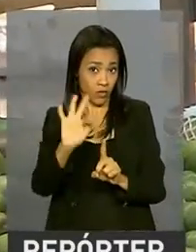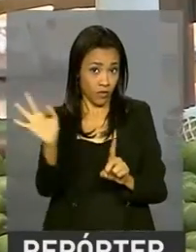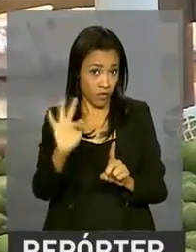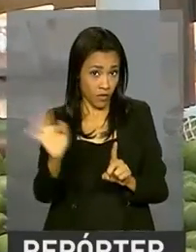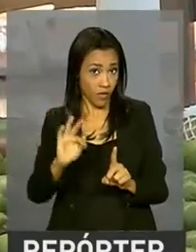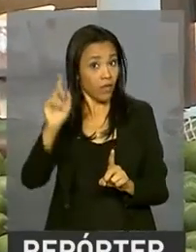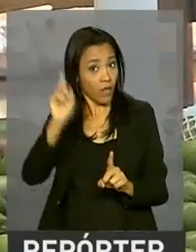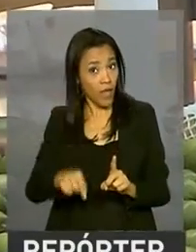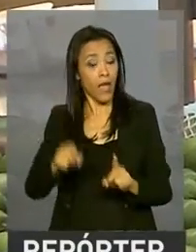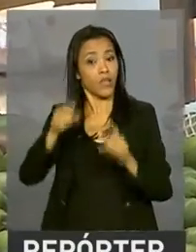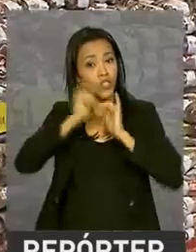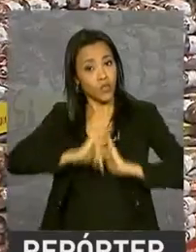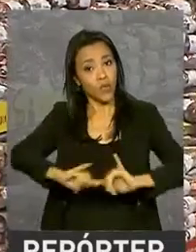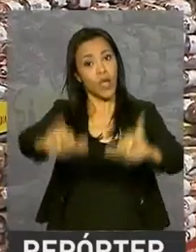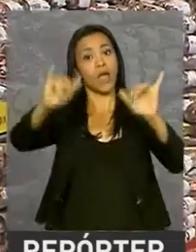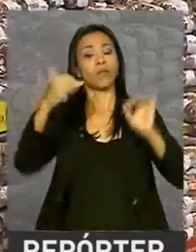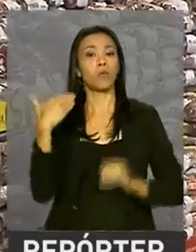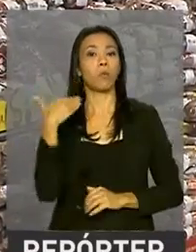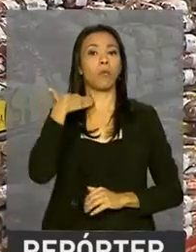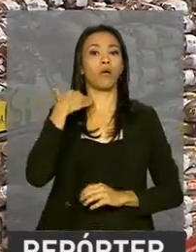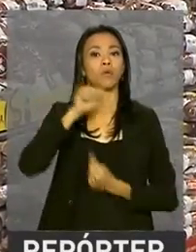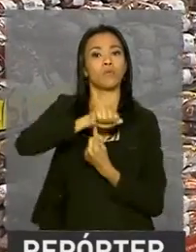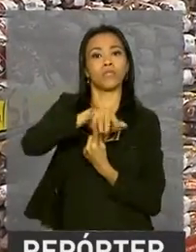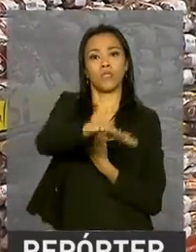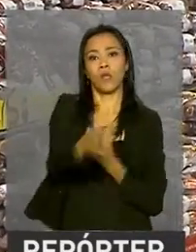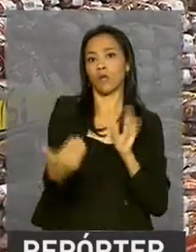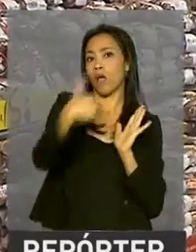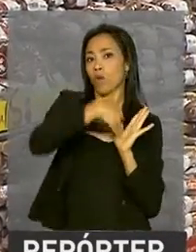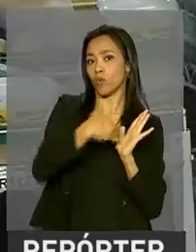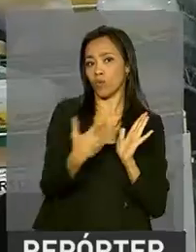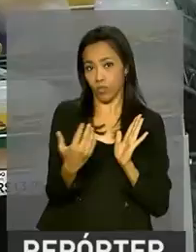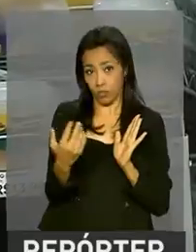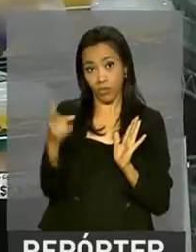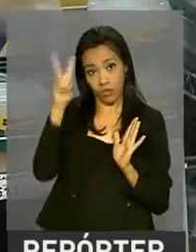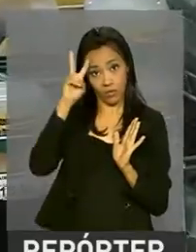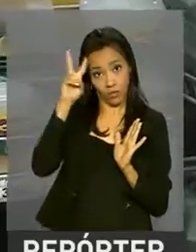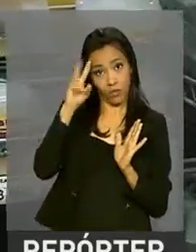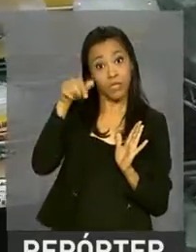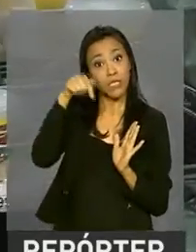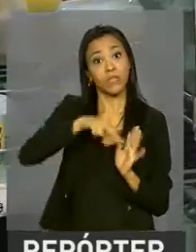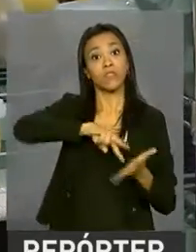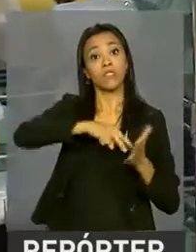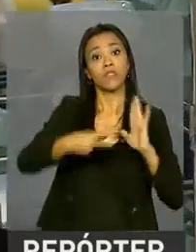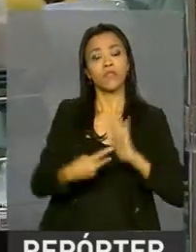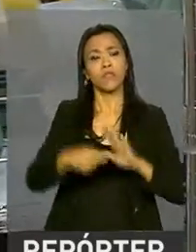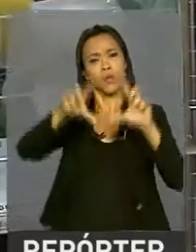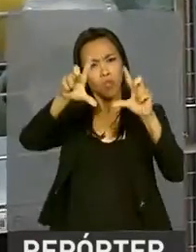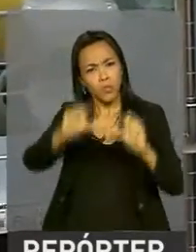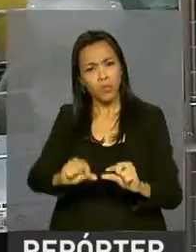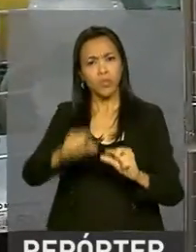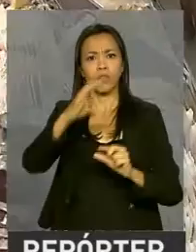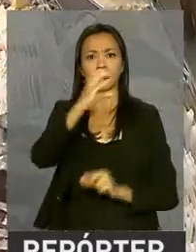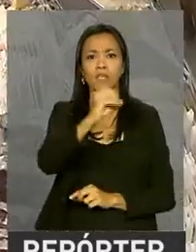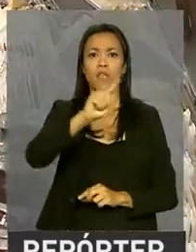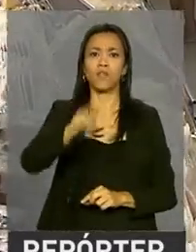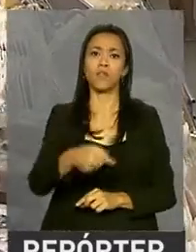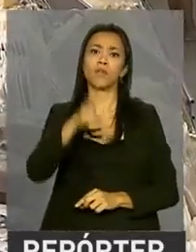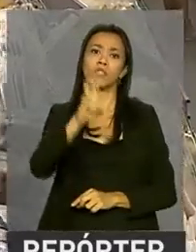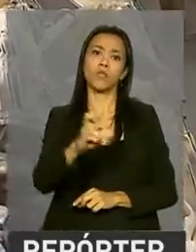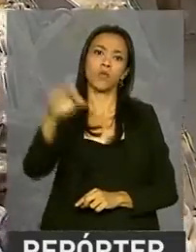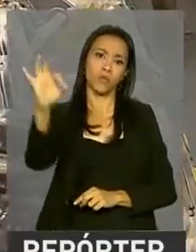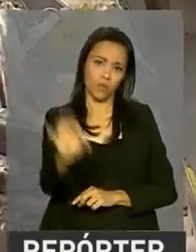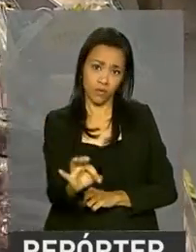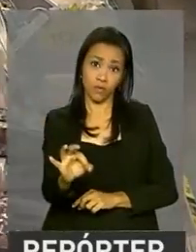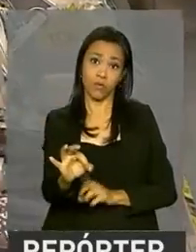divulgada pelo banco central na última segunda feira o desempenho representa uma queda de 0,05 ponto percentual